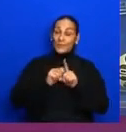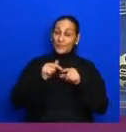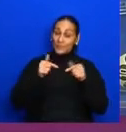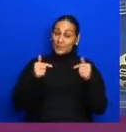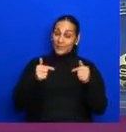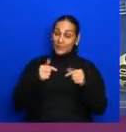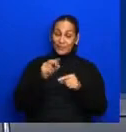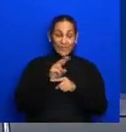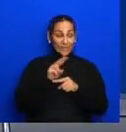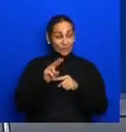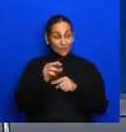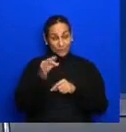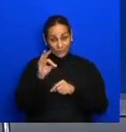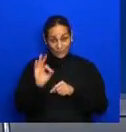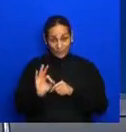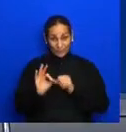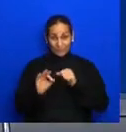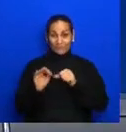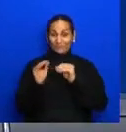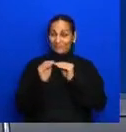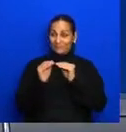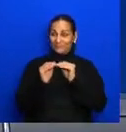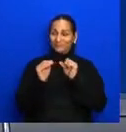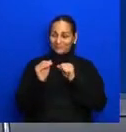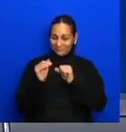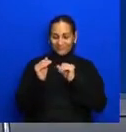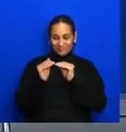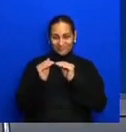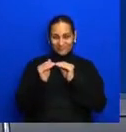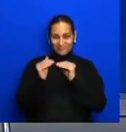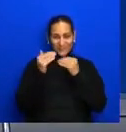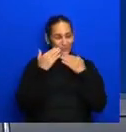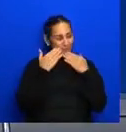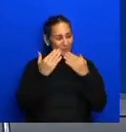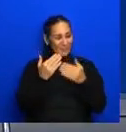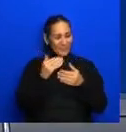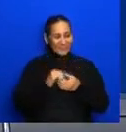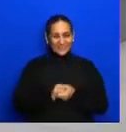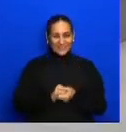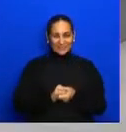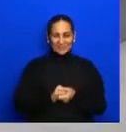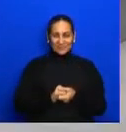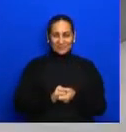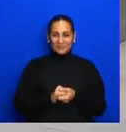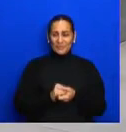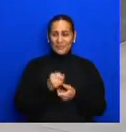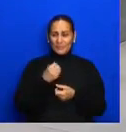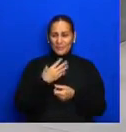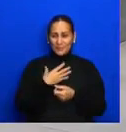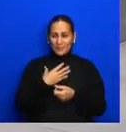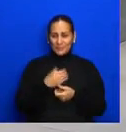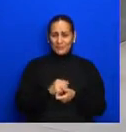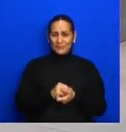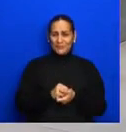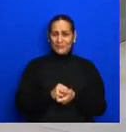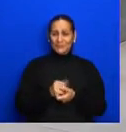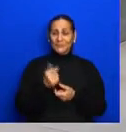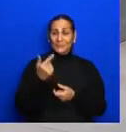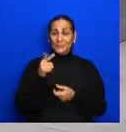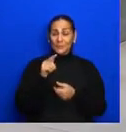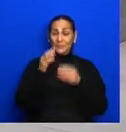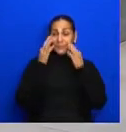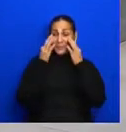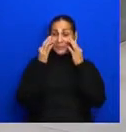sorte. Auditoras, confirmam? Sim, confirmo. Sim, confirmo. Obrigado. Muito bem. Após